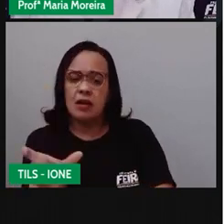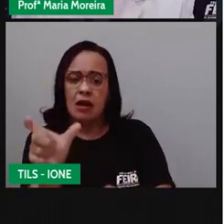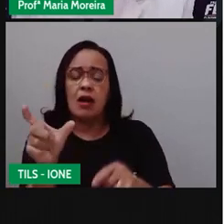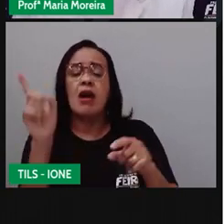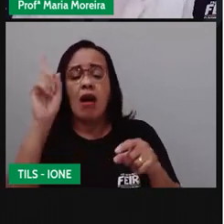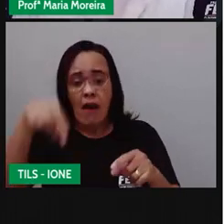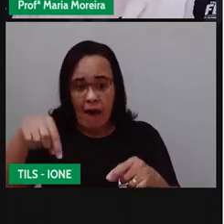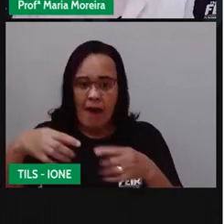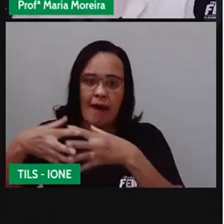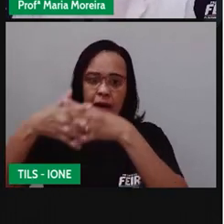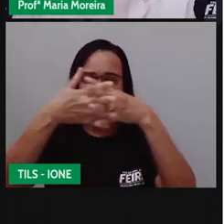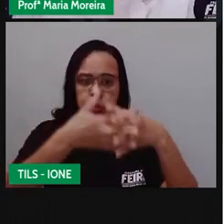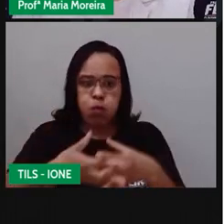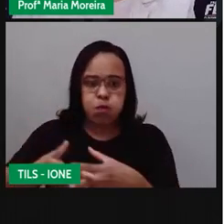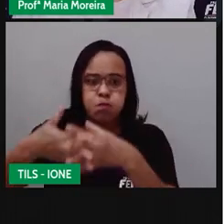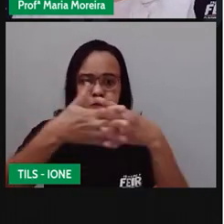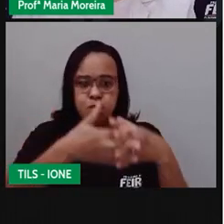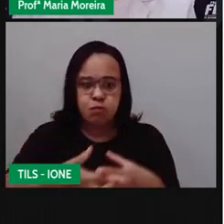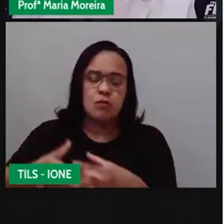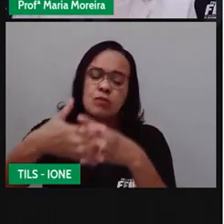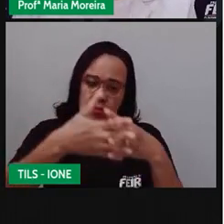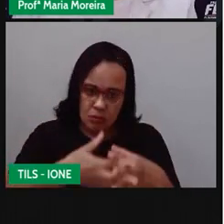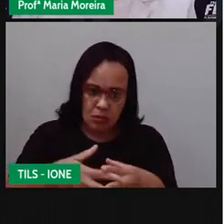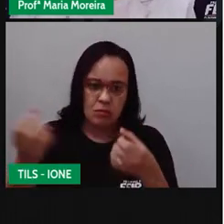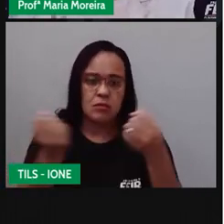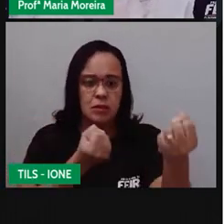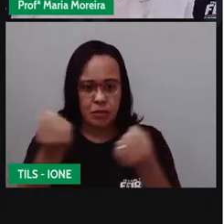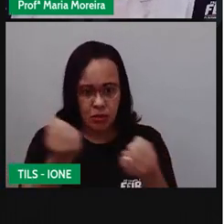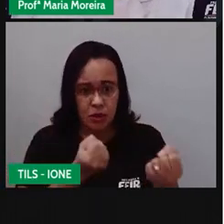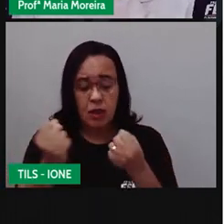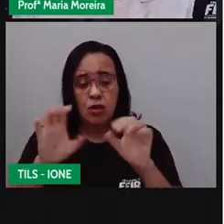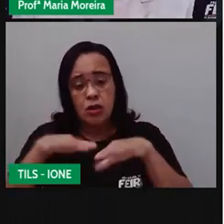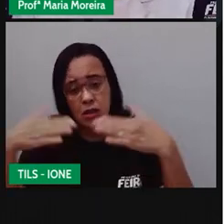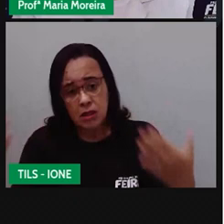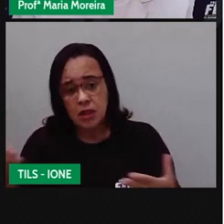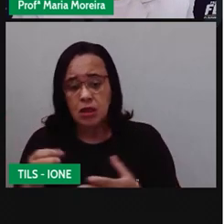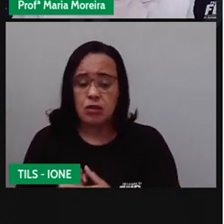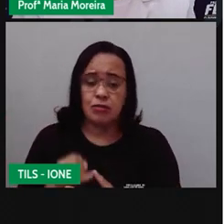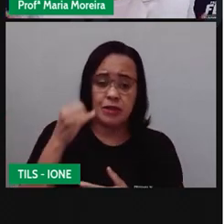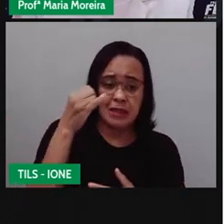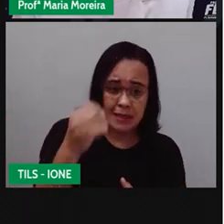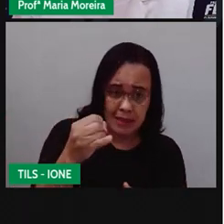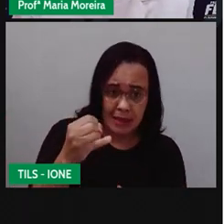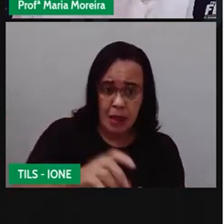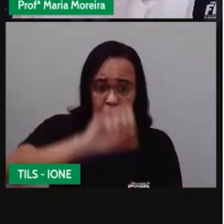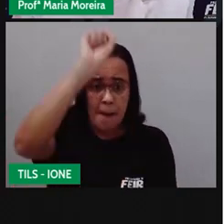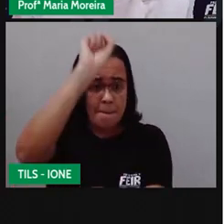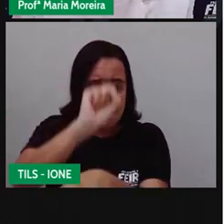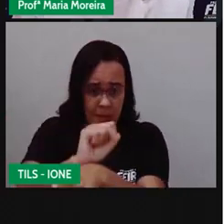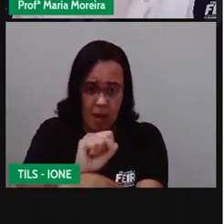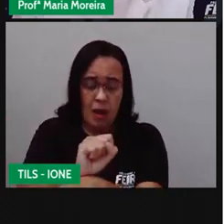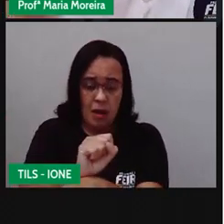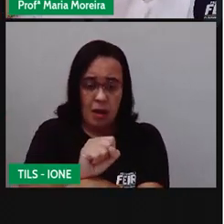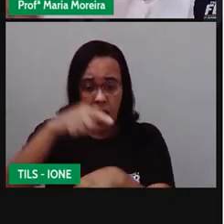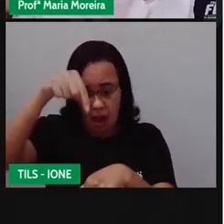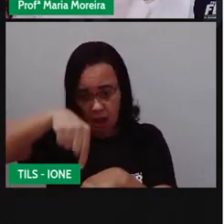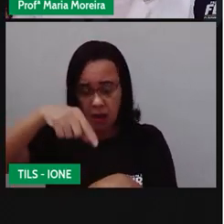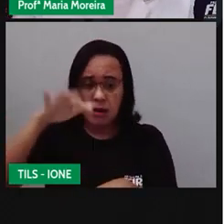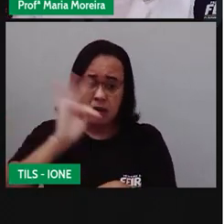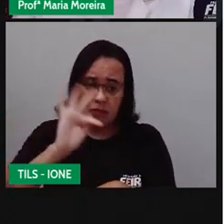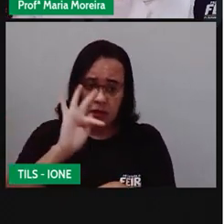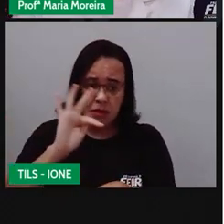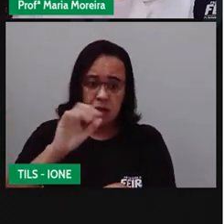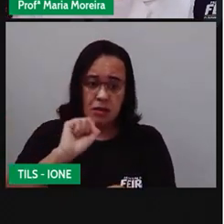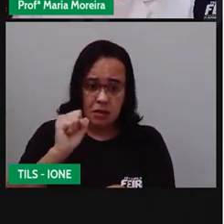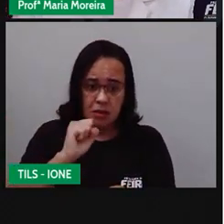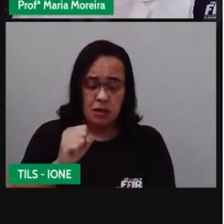dessa mercadoria, dos animais. Quando acontece aqui em Feira de greve dos rodoviários, né? Que é a greve do pessoal